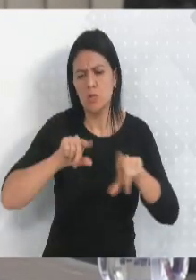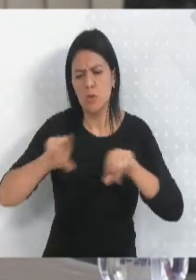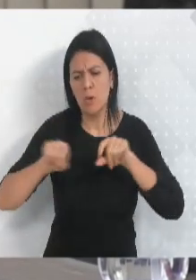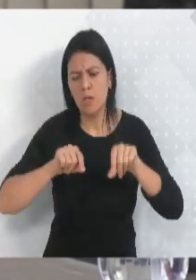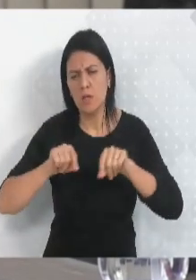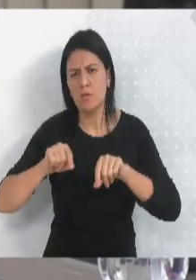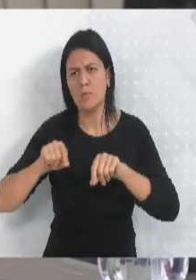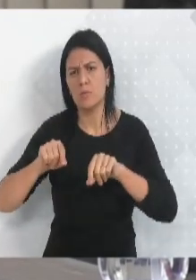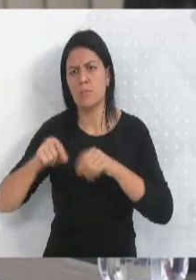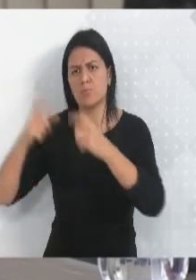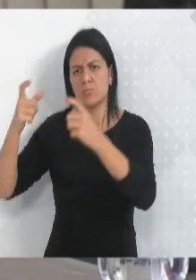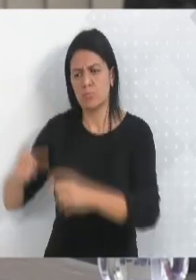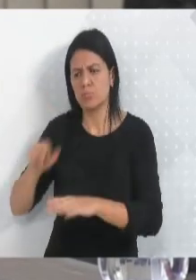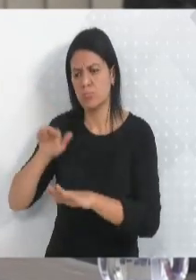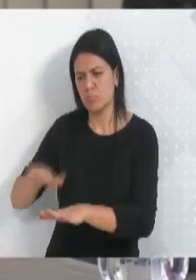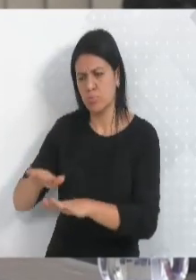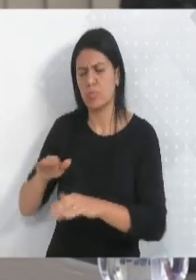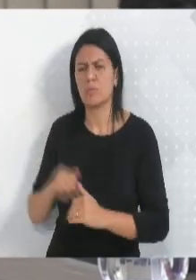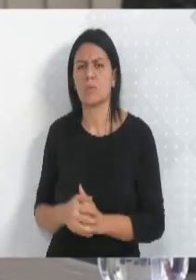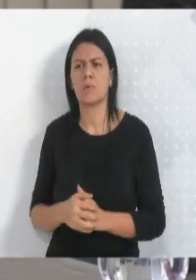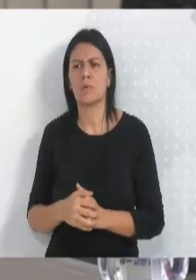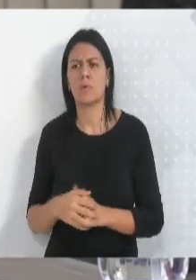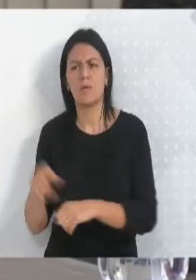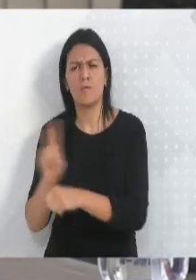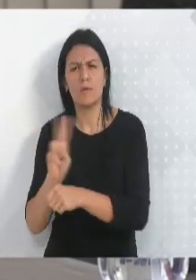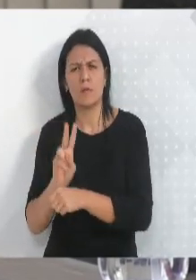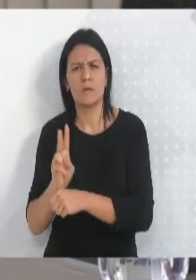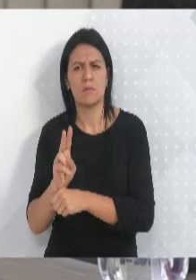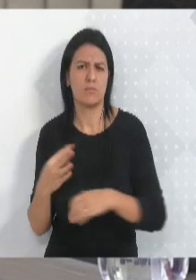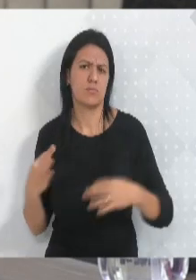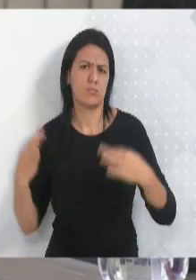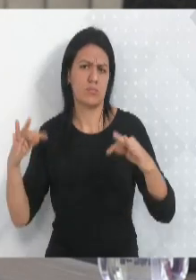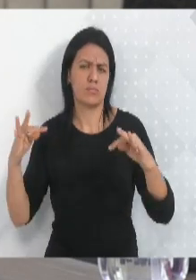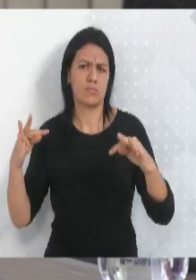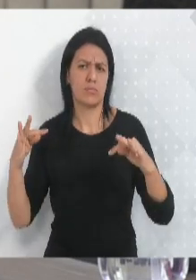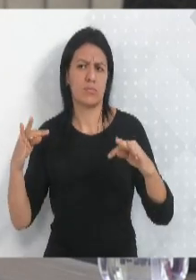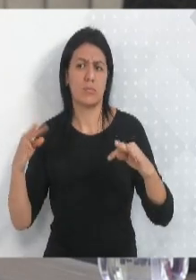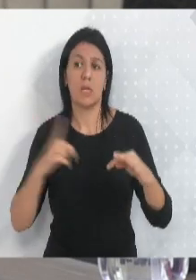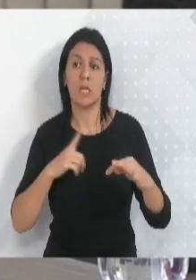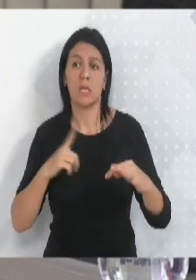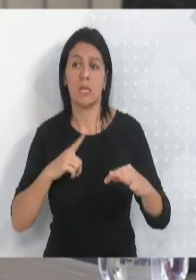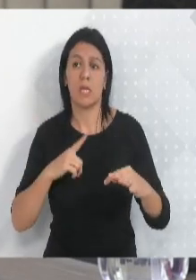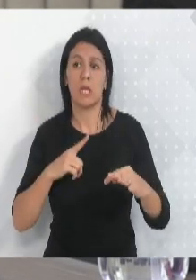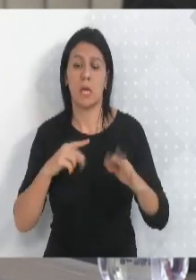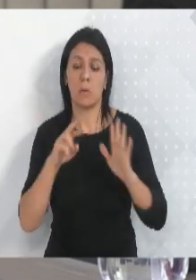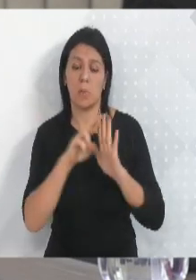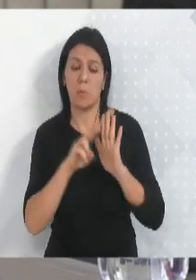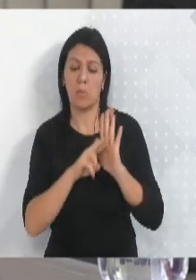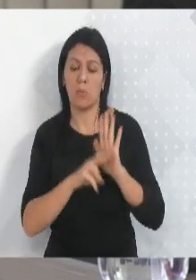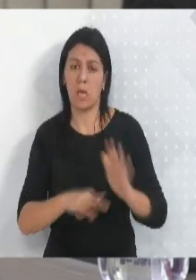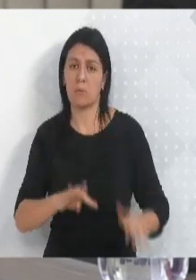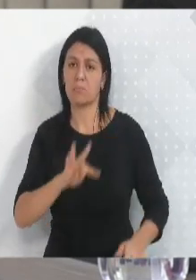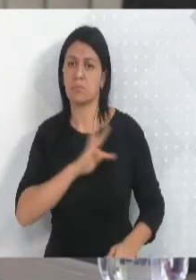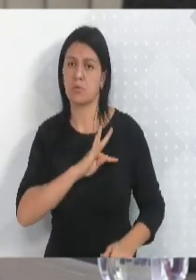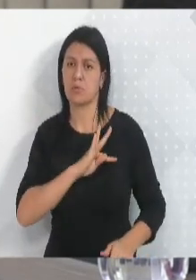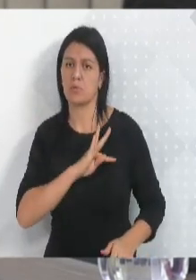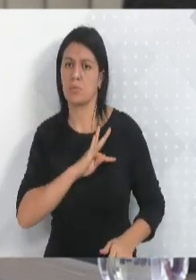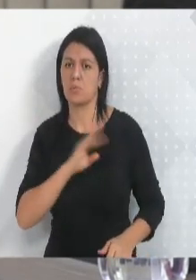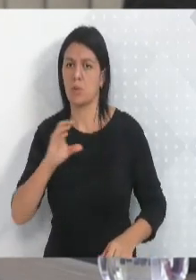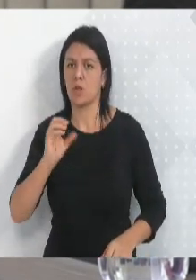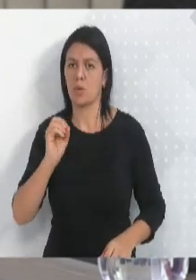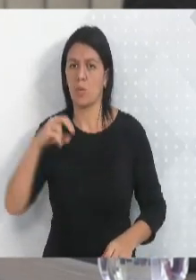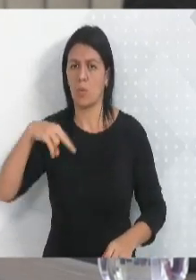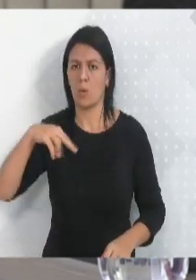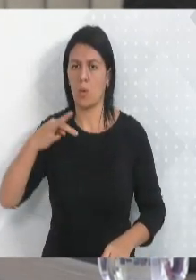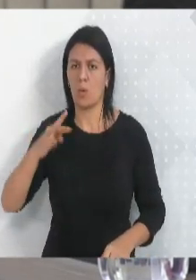para serem contemplados com essas fiscalizações eletrônicas atendem a critérios técnicos regulamentados pelo CONTRAN.